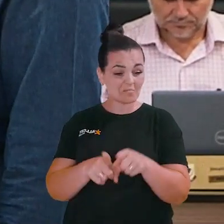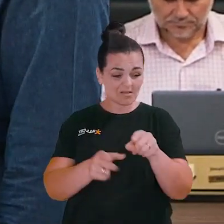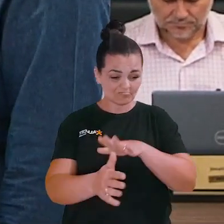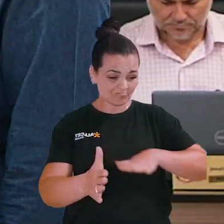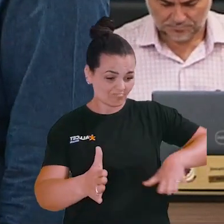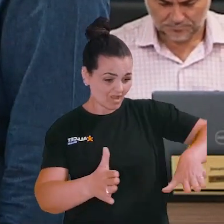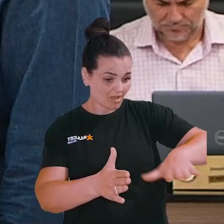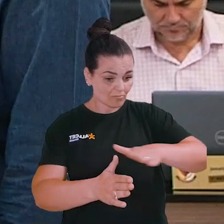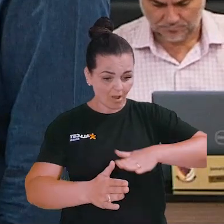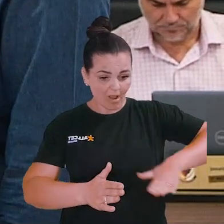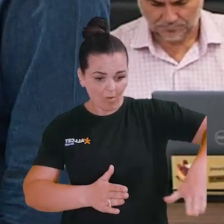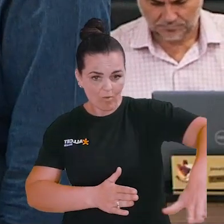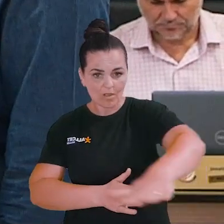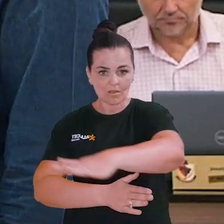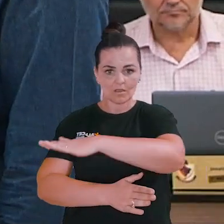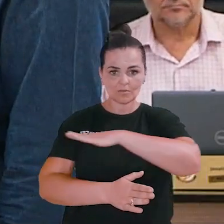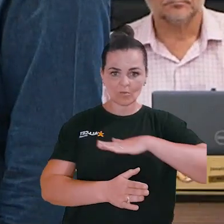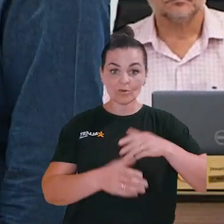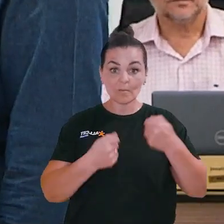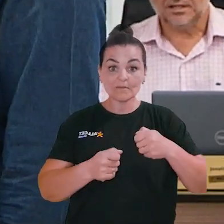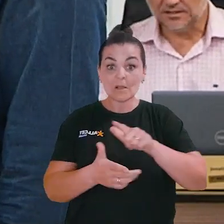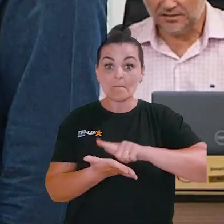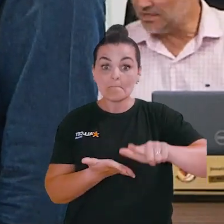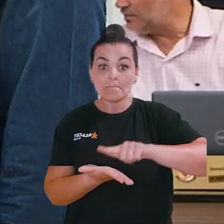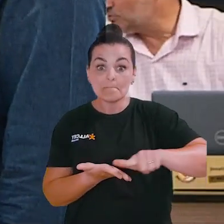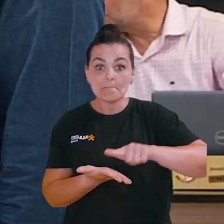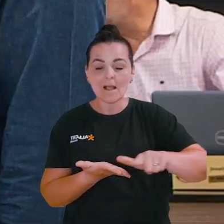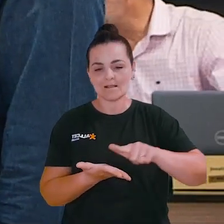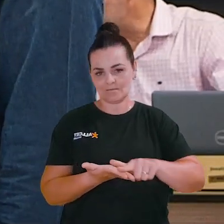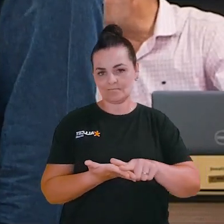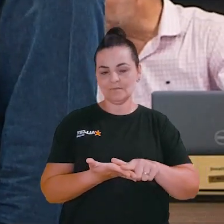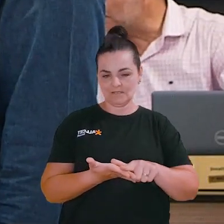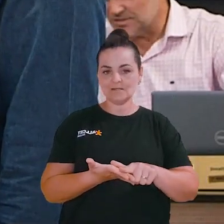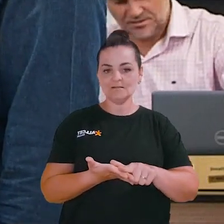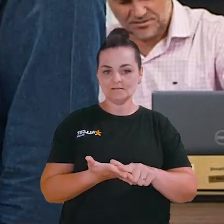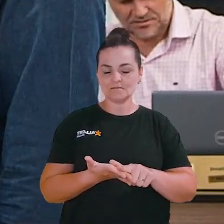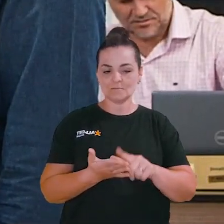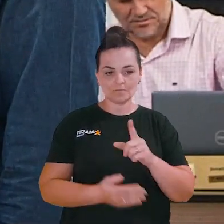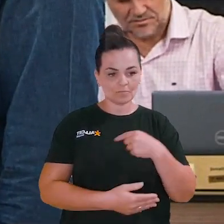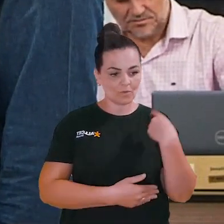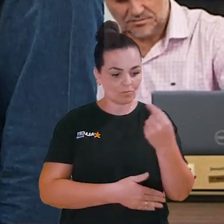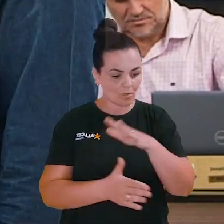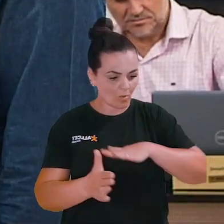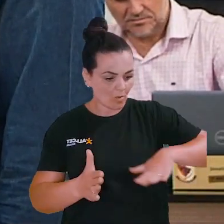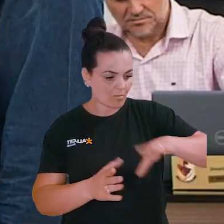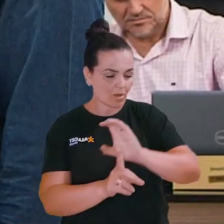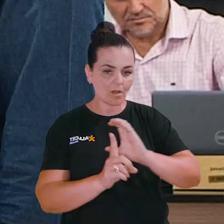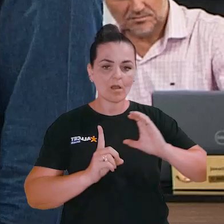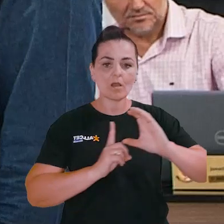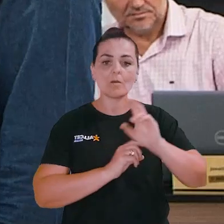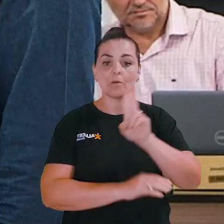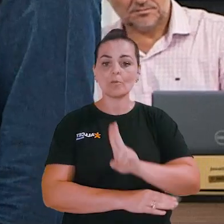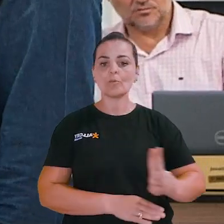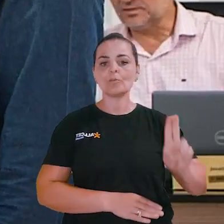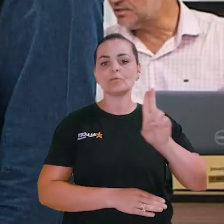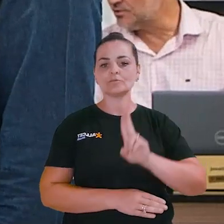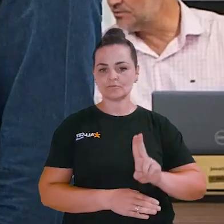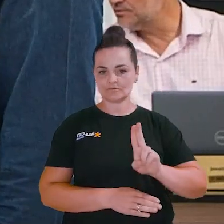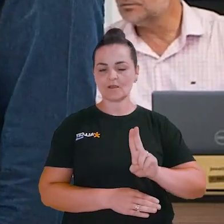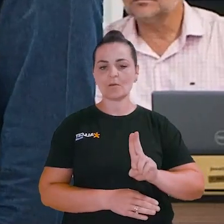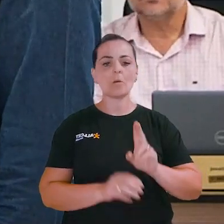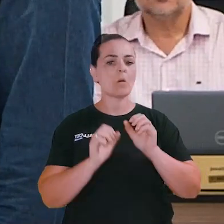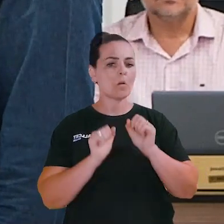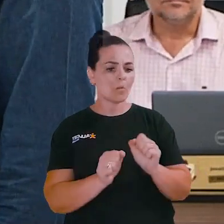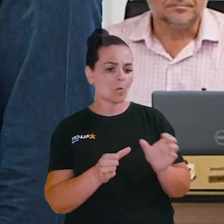conservado ainda mas o espaço O entorno precisaria de uma limpeza e possivelmente a gente poderia fazer um espaço